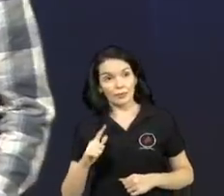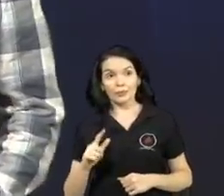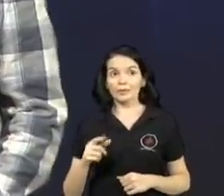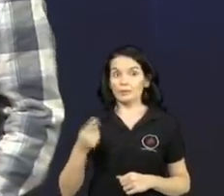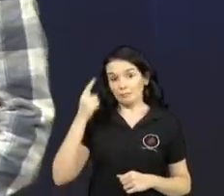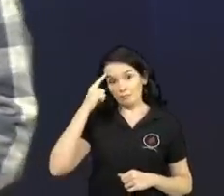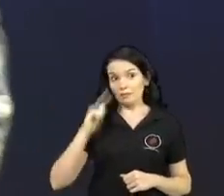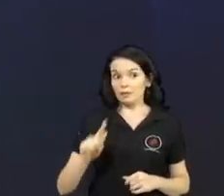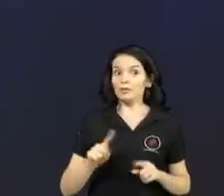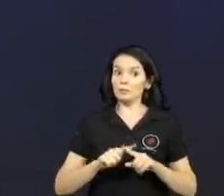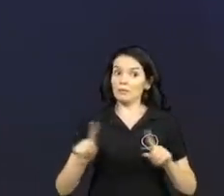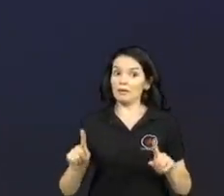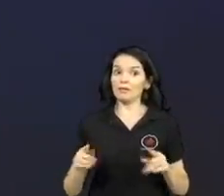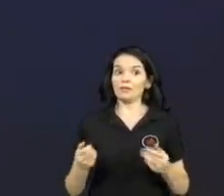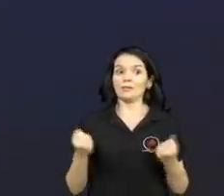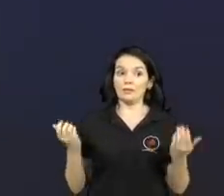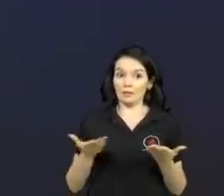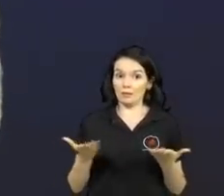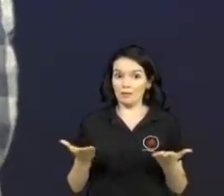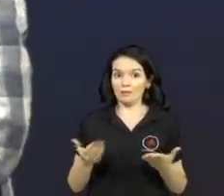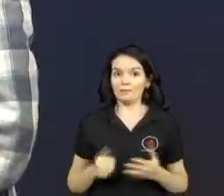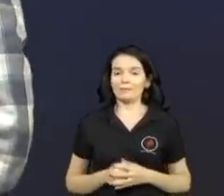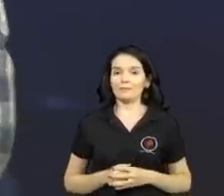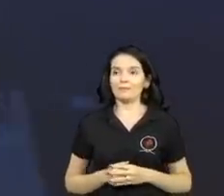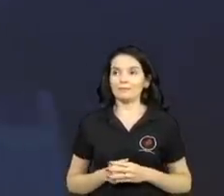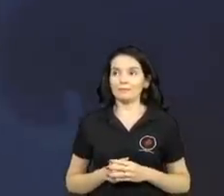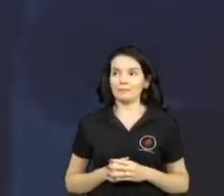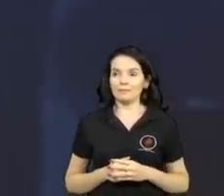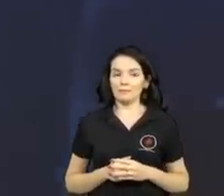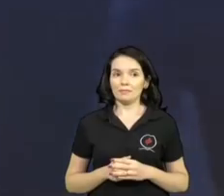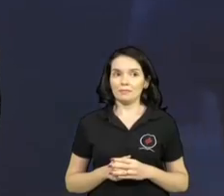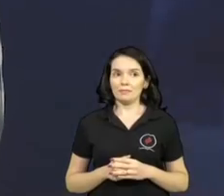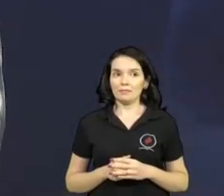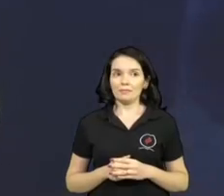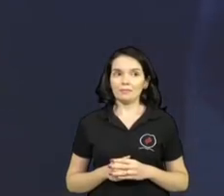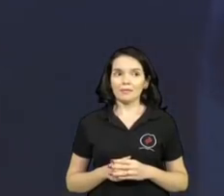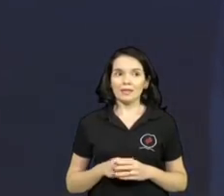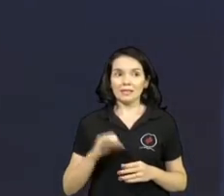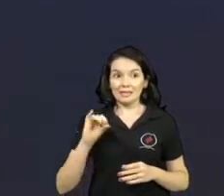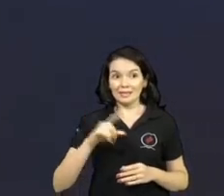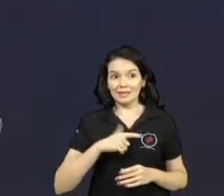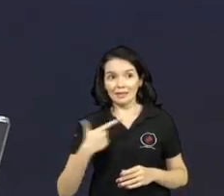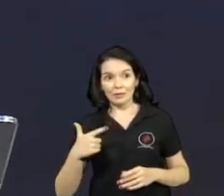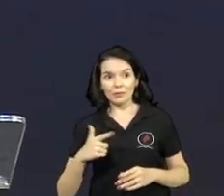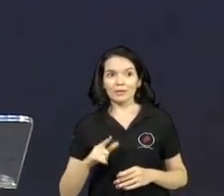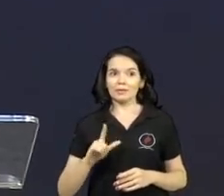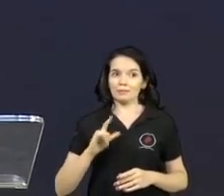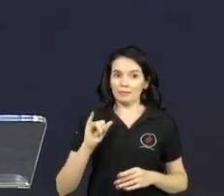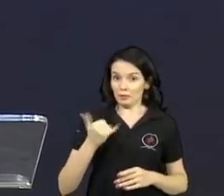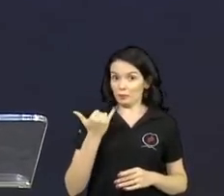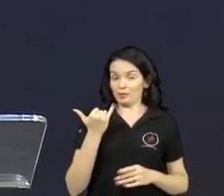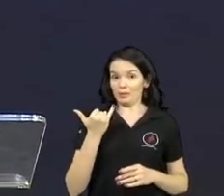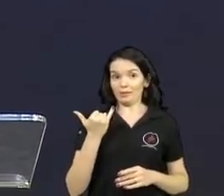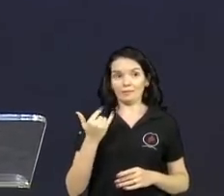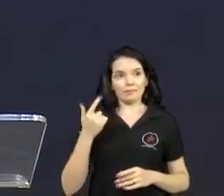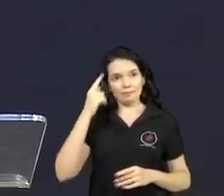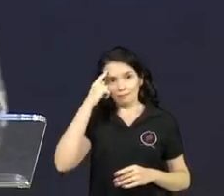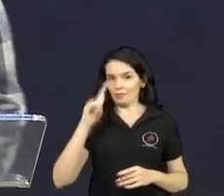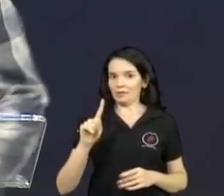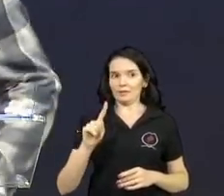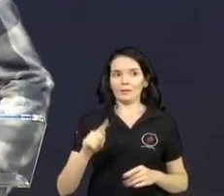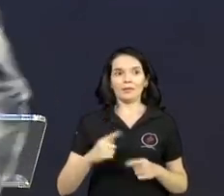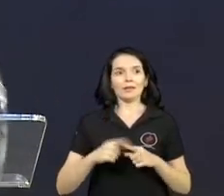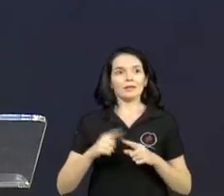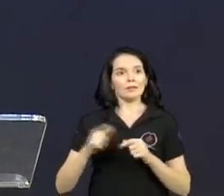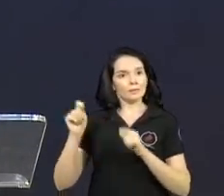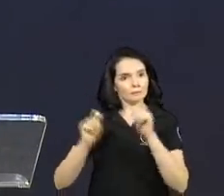dando agora, eu sei. Se Ele vai te dar outra, não sei. Não sei. Quem tem o controle da vida é